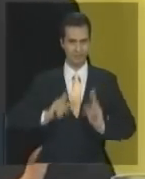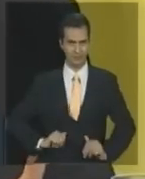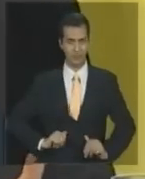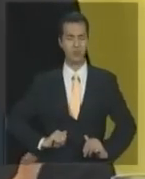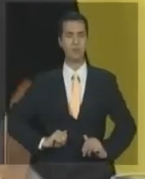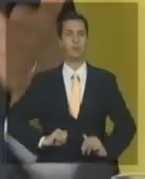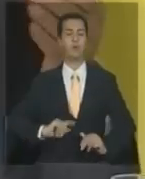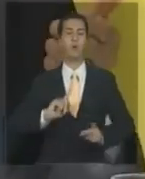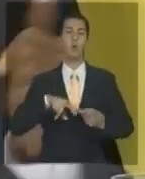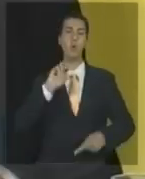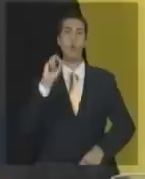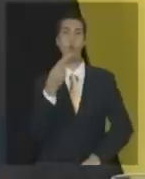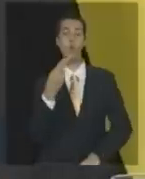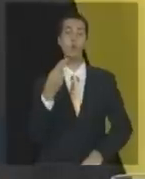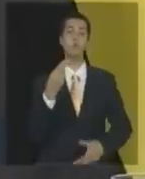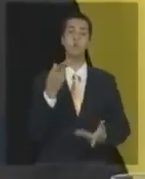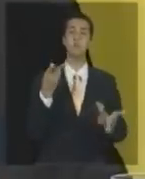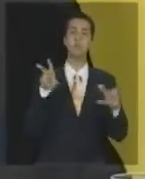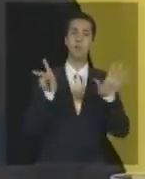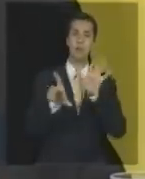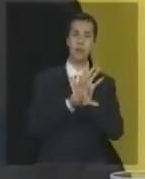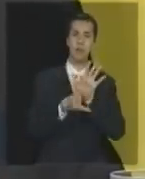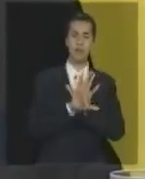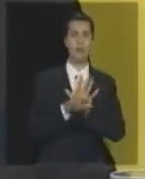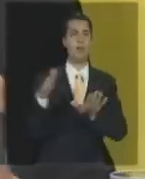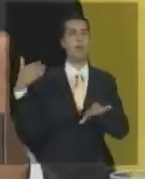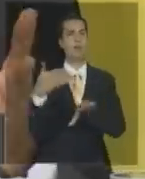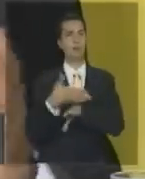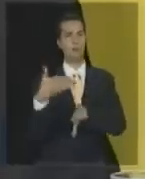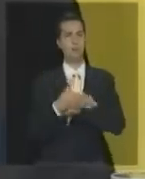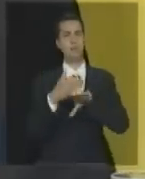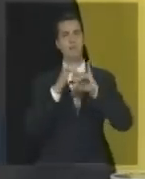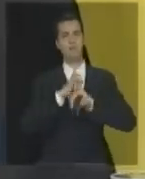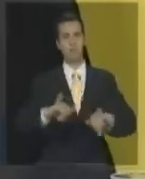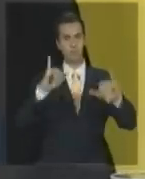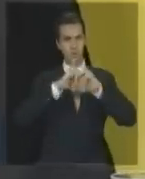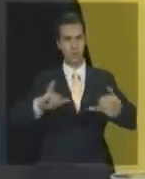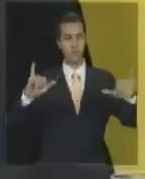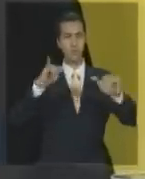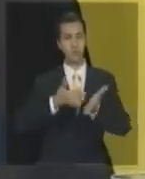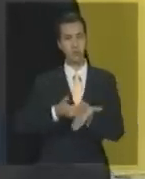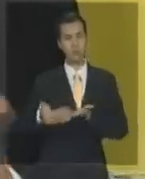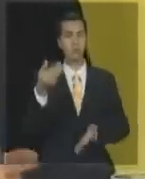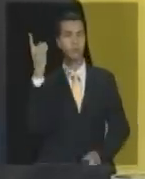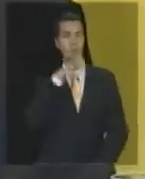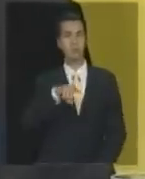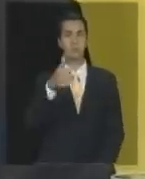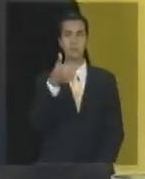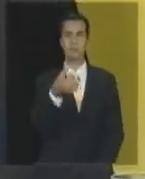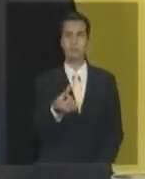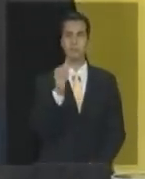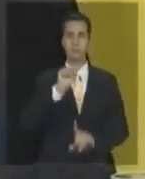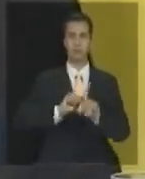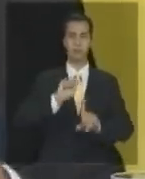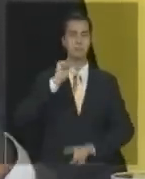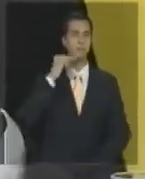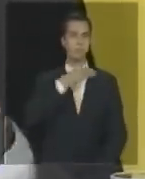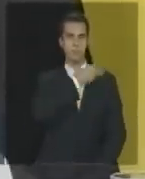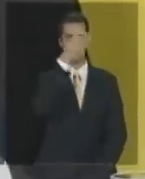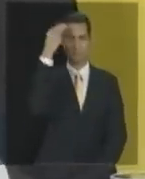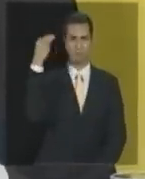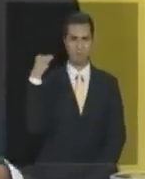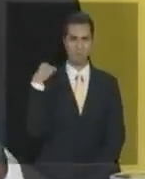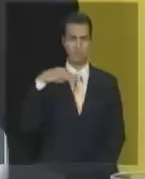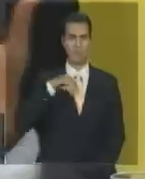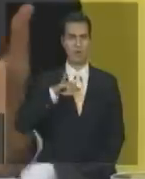à informação, que nós vamos implementar aqui a partir do dia 16 de maio, que já foi comentada.